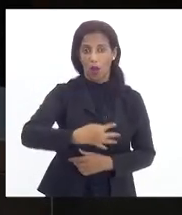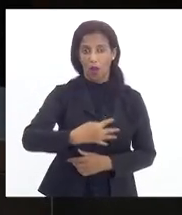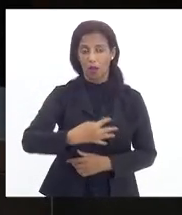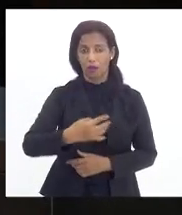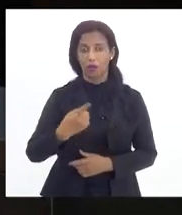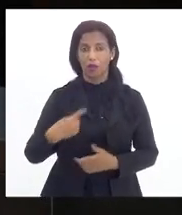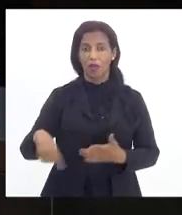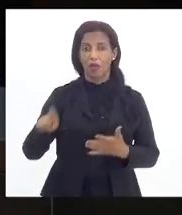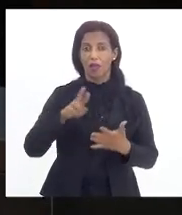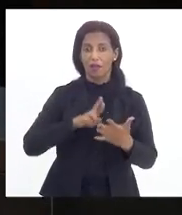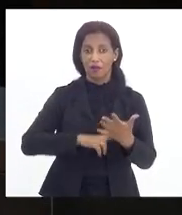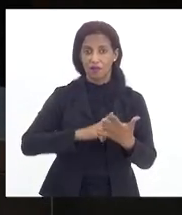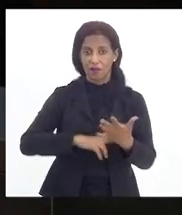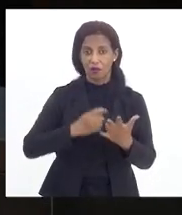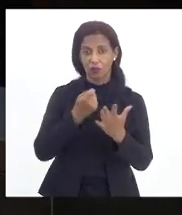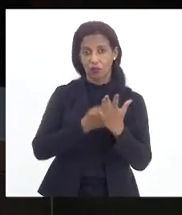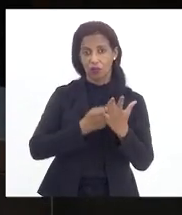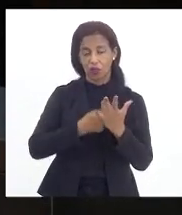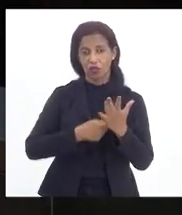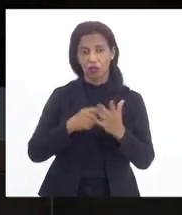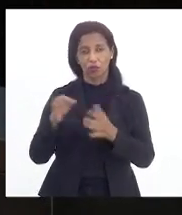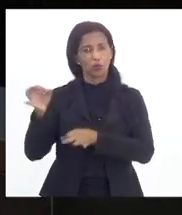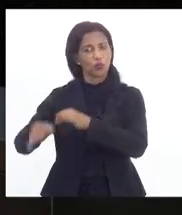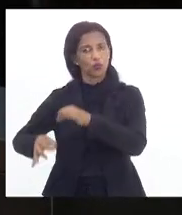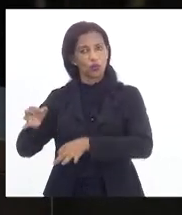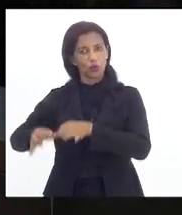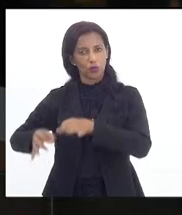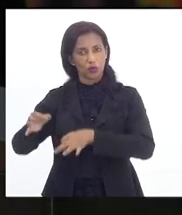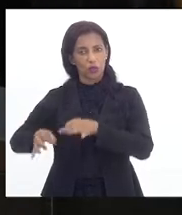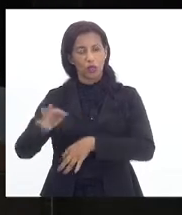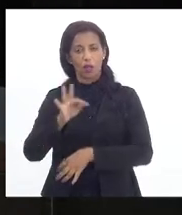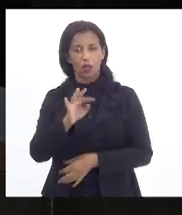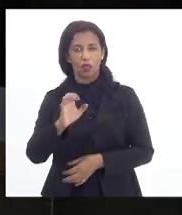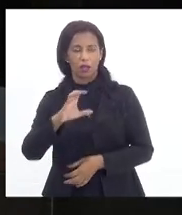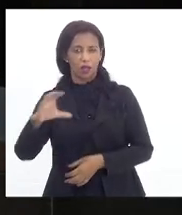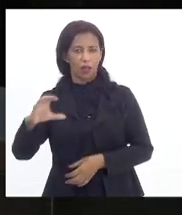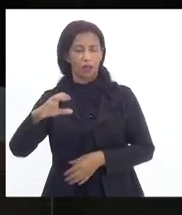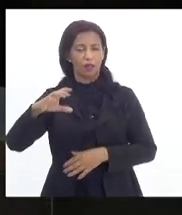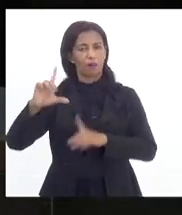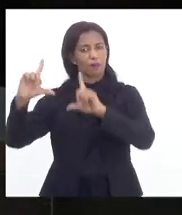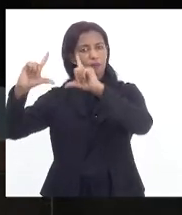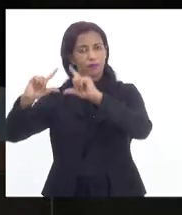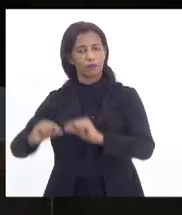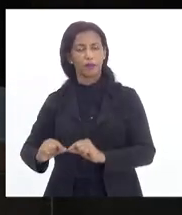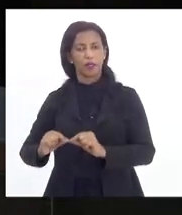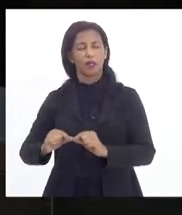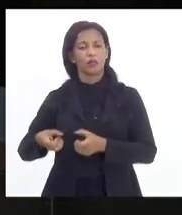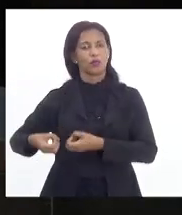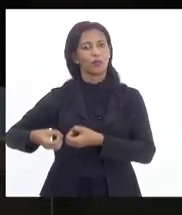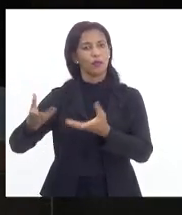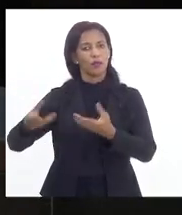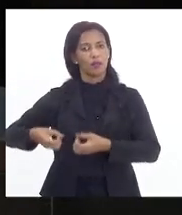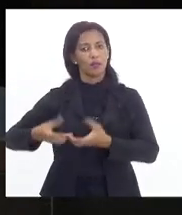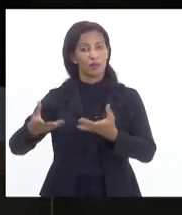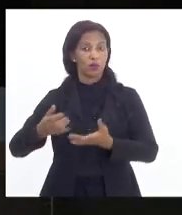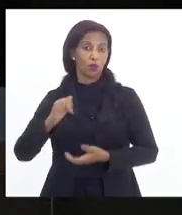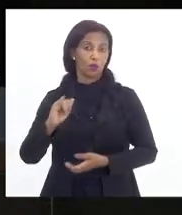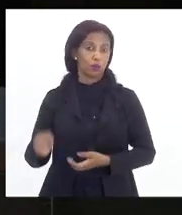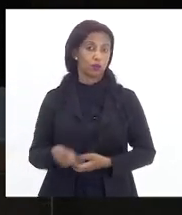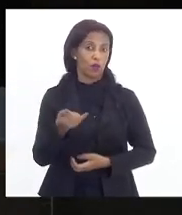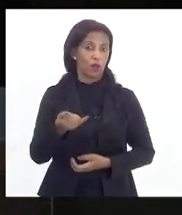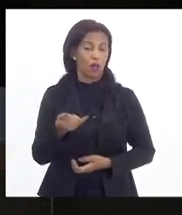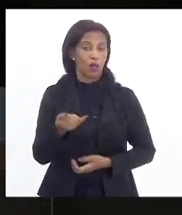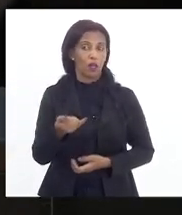dos regimes jurídicos da administração pública autárquica fundacional em função dos benefícios ou vantagens